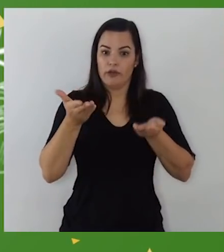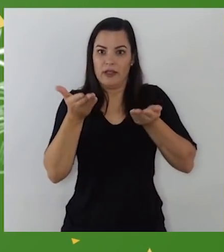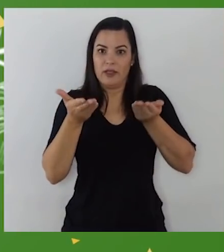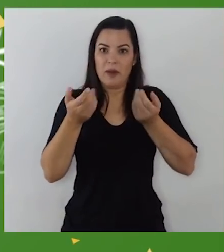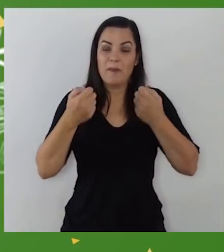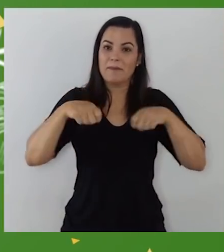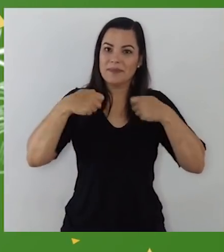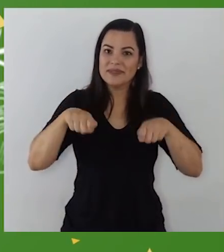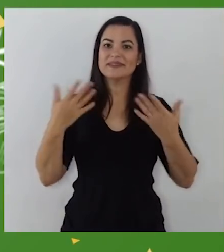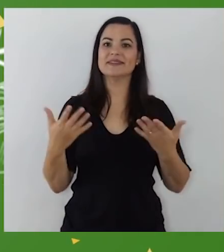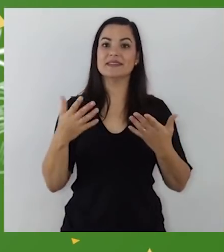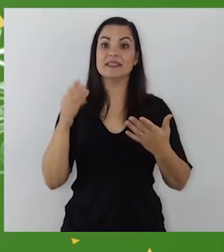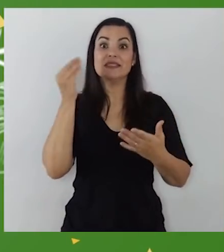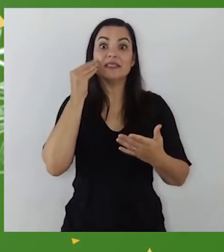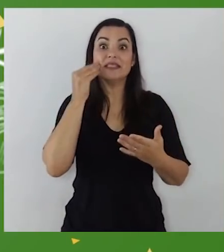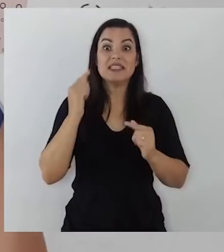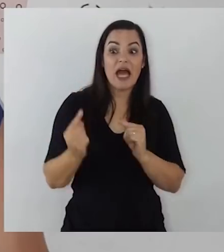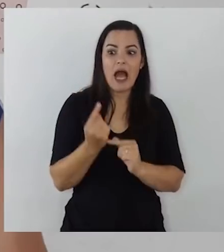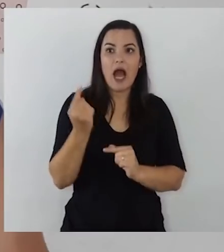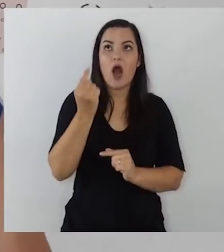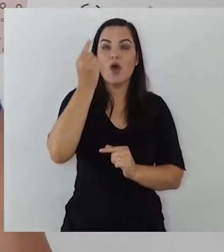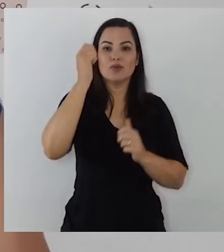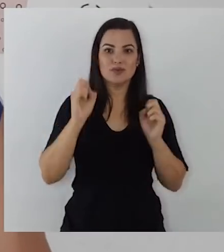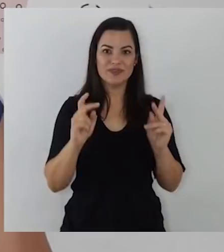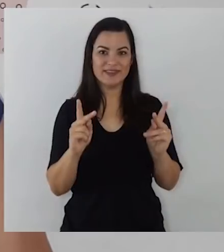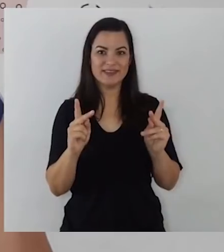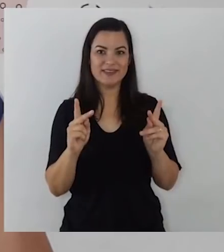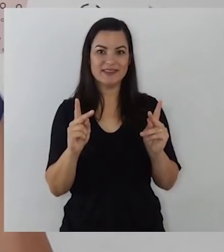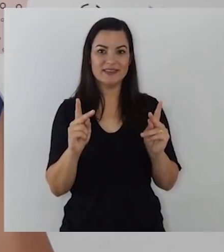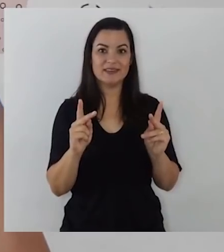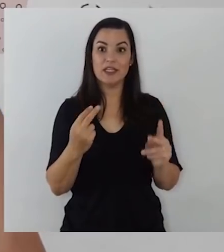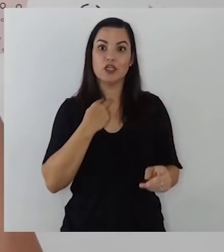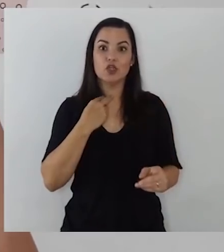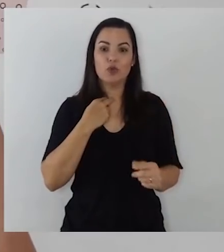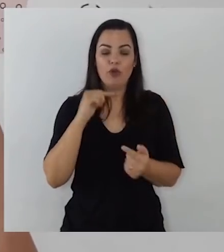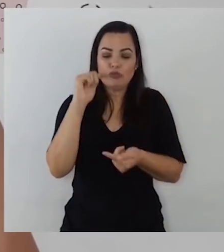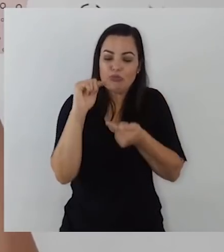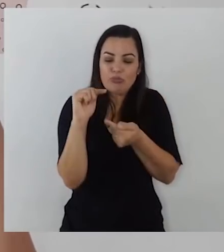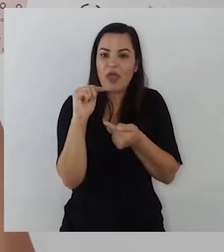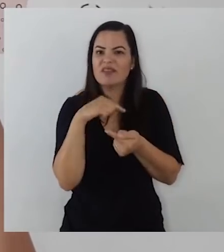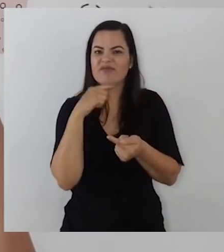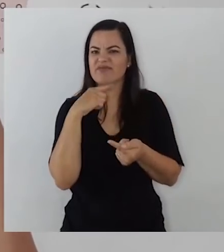essa torre ficar o mais alta que vocês conseguirem, tá bom? Não vale